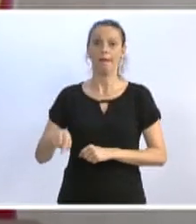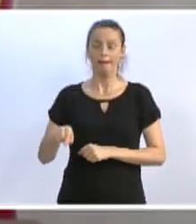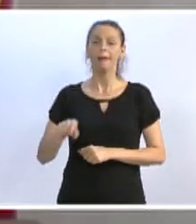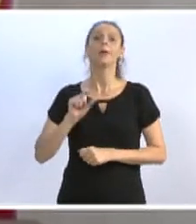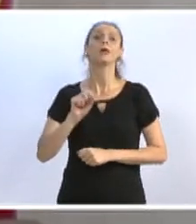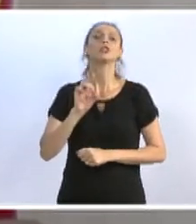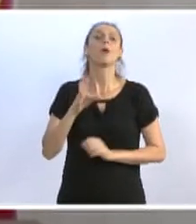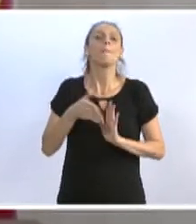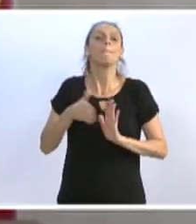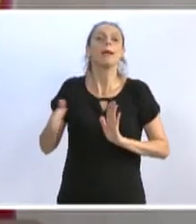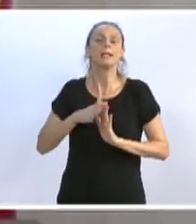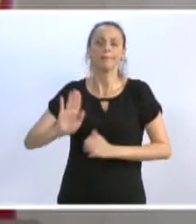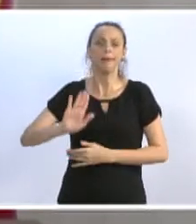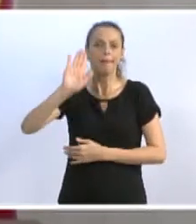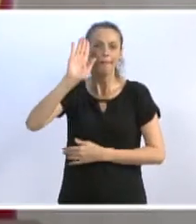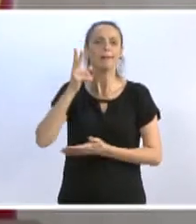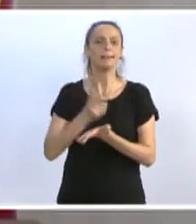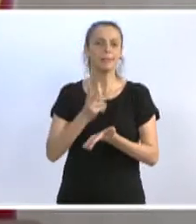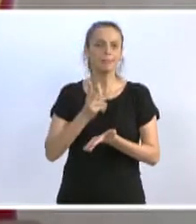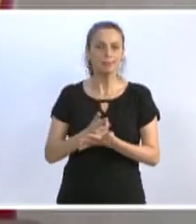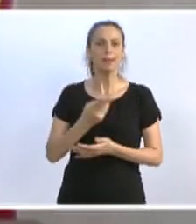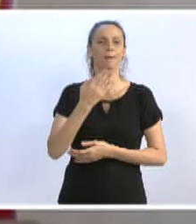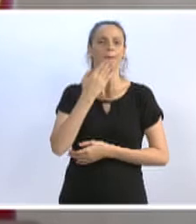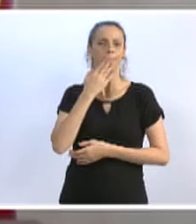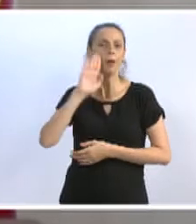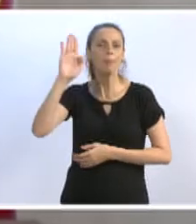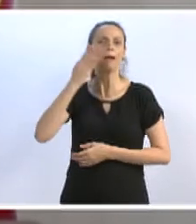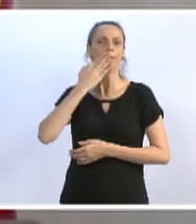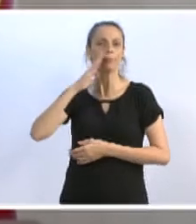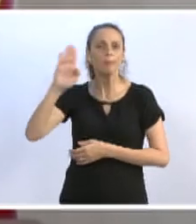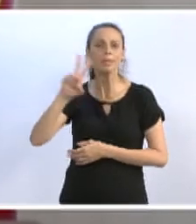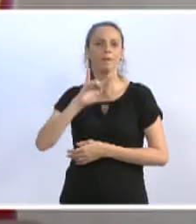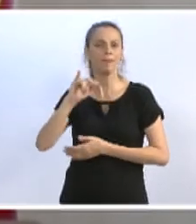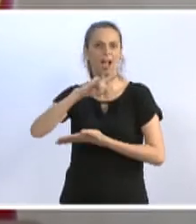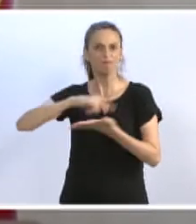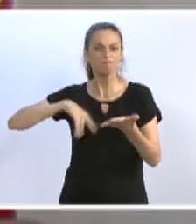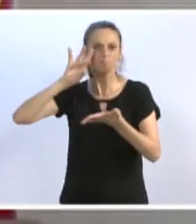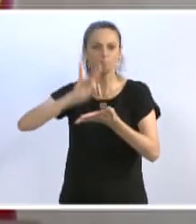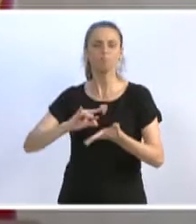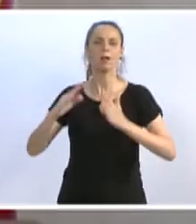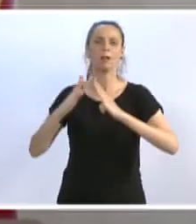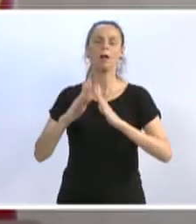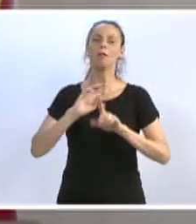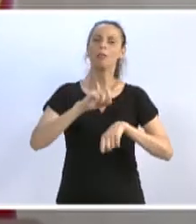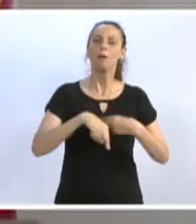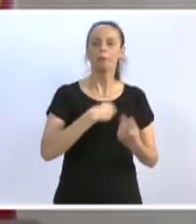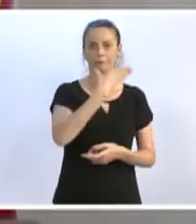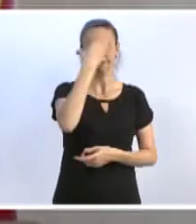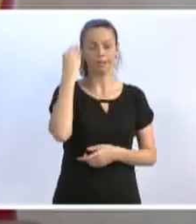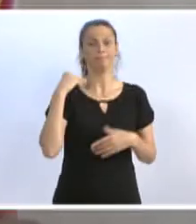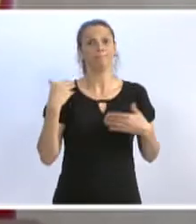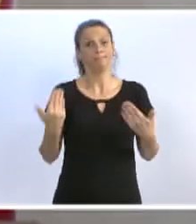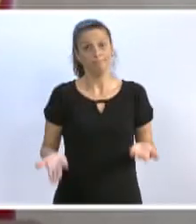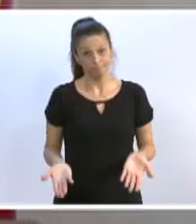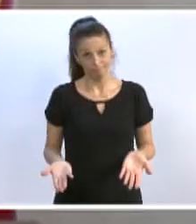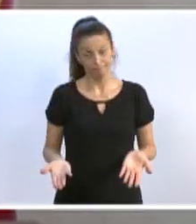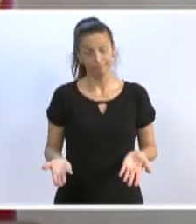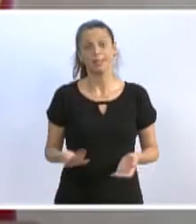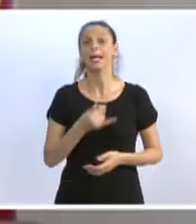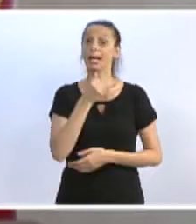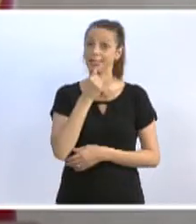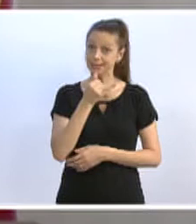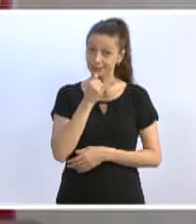nos períodos eleitorais quando é prometido a tal regulação fundiária quando é prometido a tal solução das ruas placa amarela e depois infelizmente